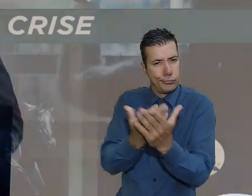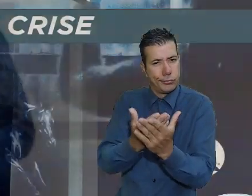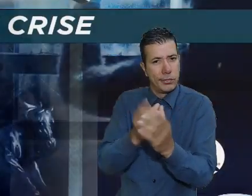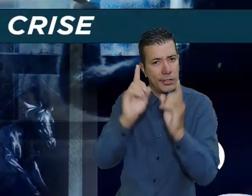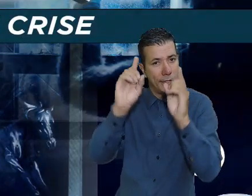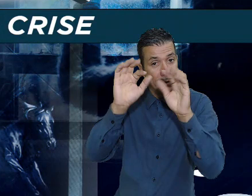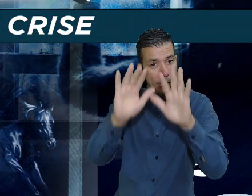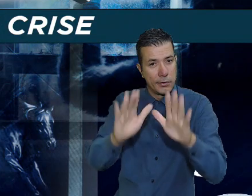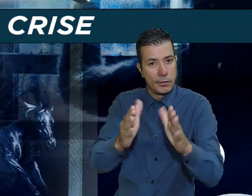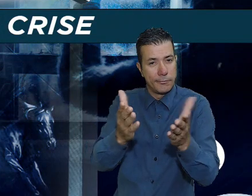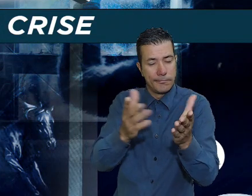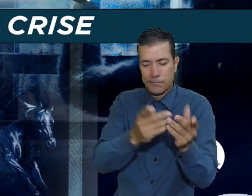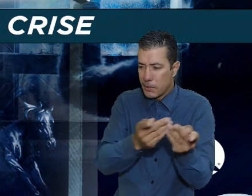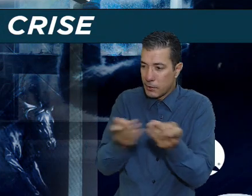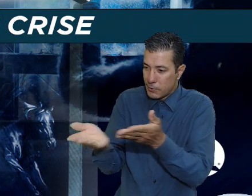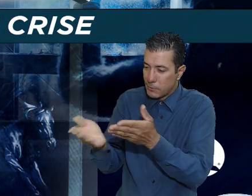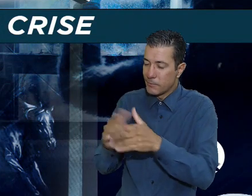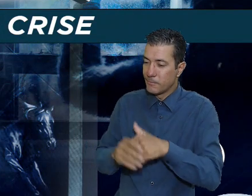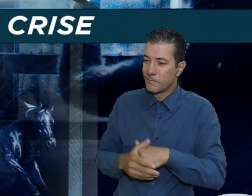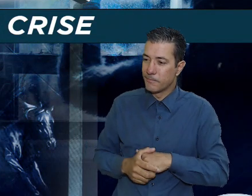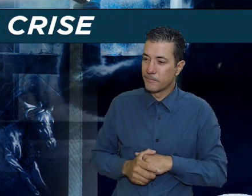vocês. Pastor?